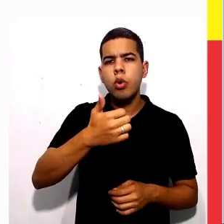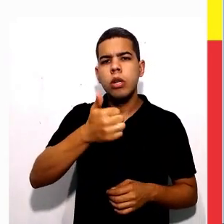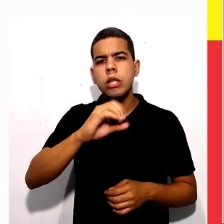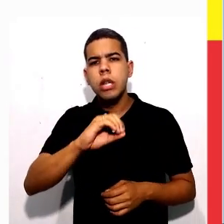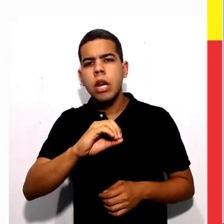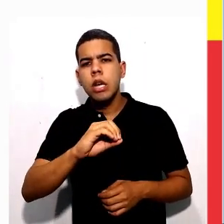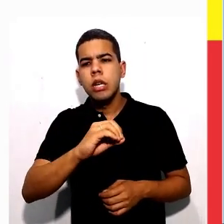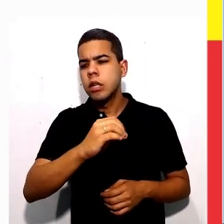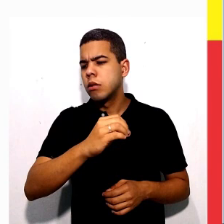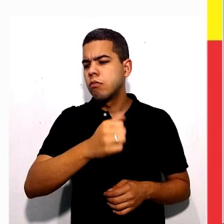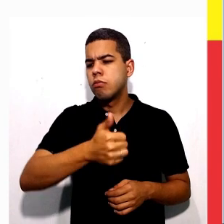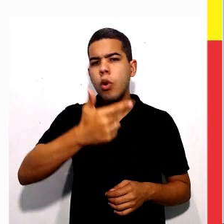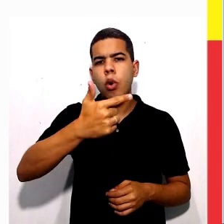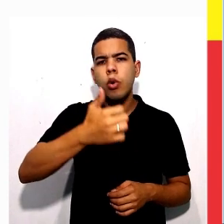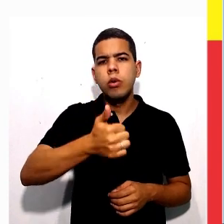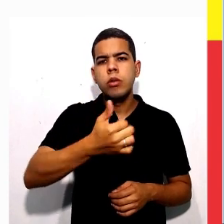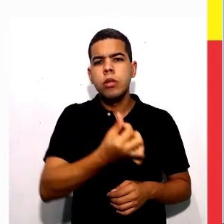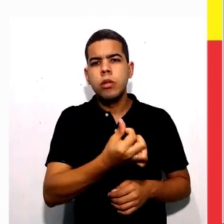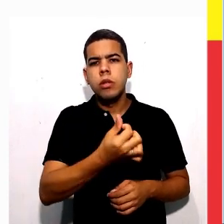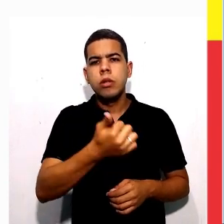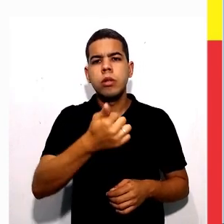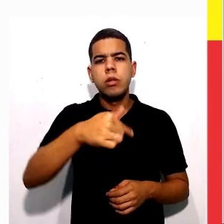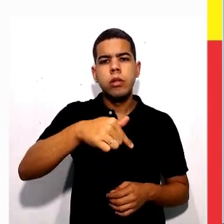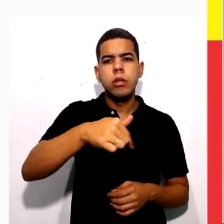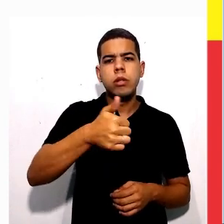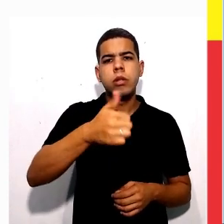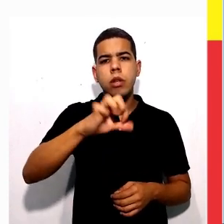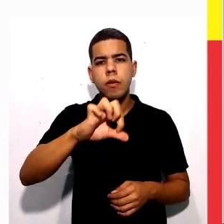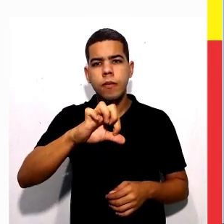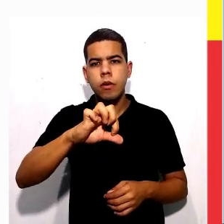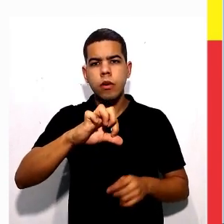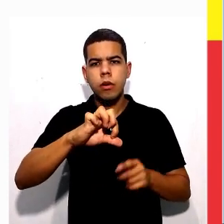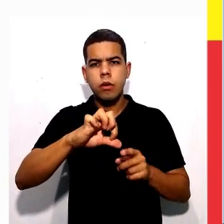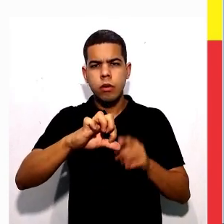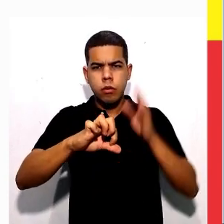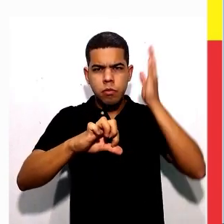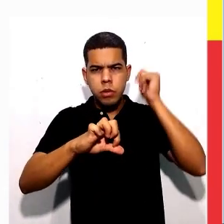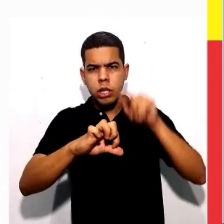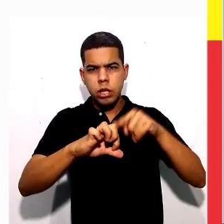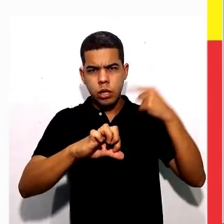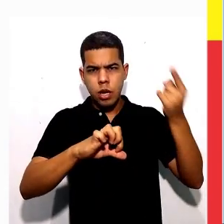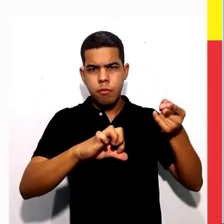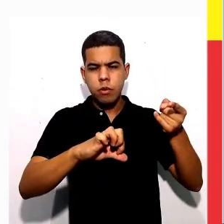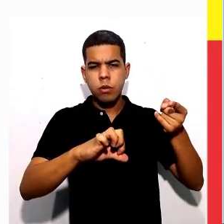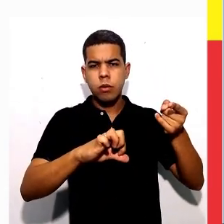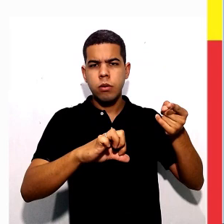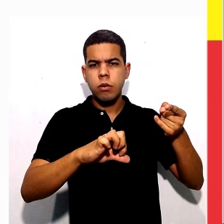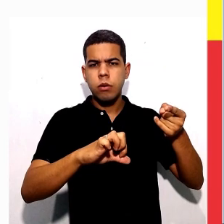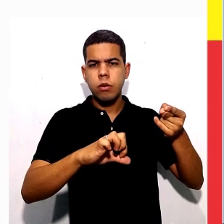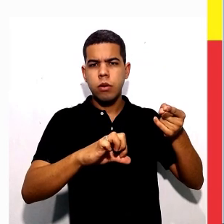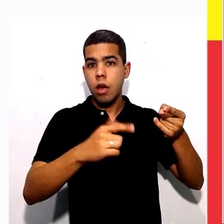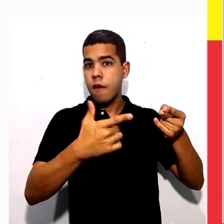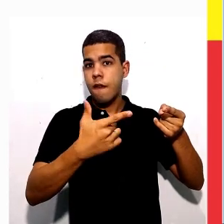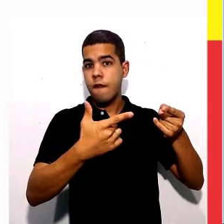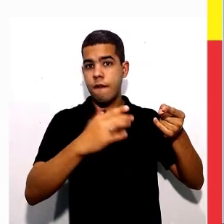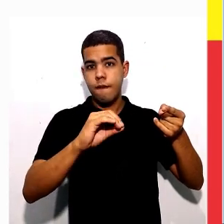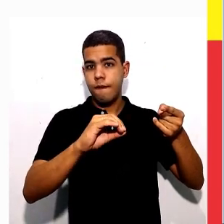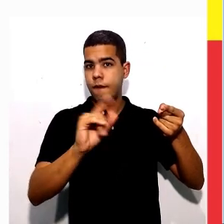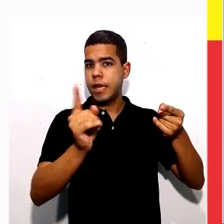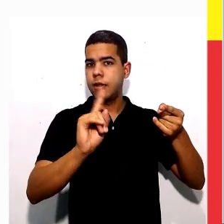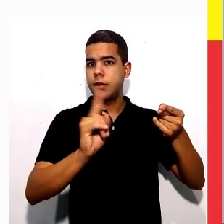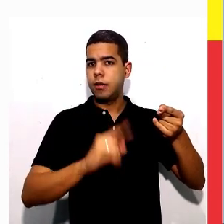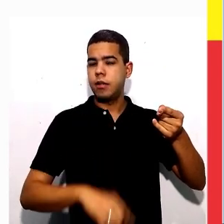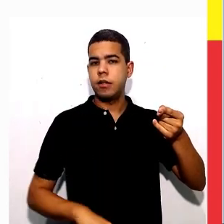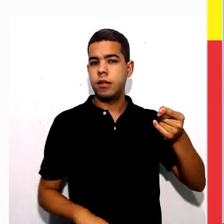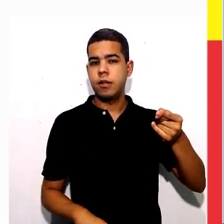10, 12, 16, 17, 18, 19. Você consegue saber o próximo número? Não é